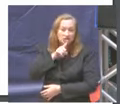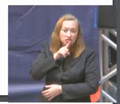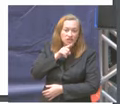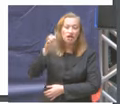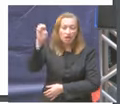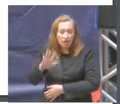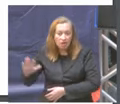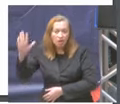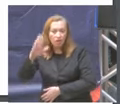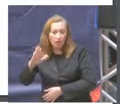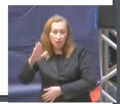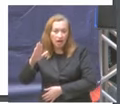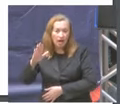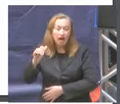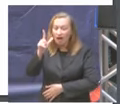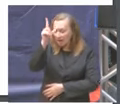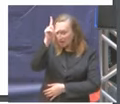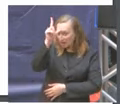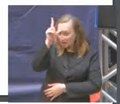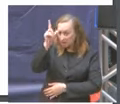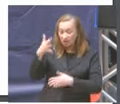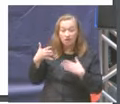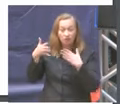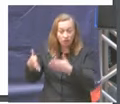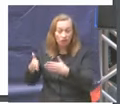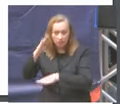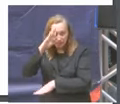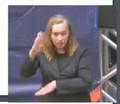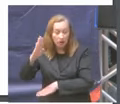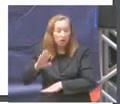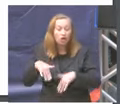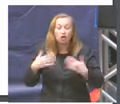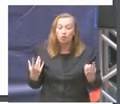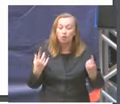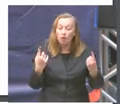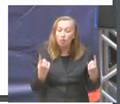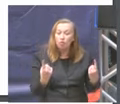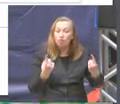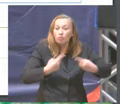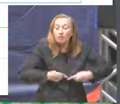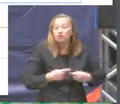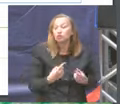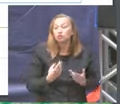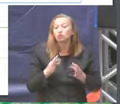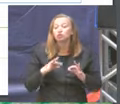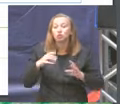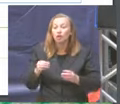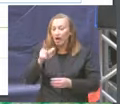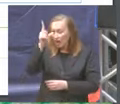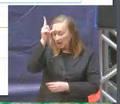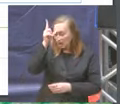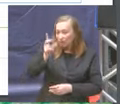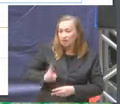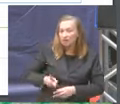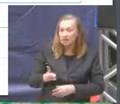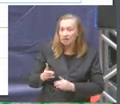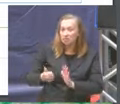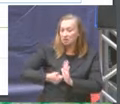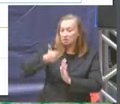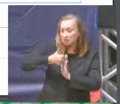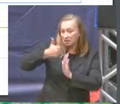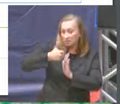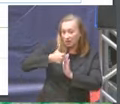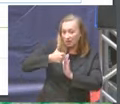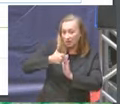União Europeia, Alemanha, se destaca. E qual é o ranking disso? Pode passar. Então, a Alemanha sempre vem disparando, com